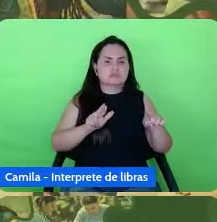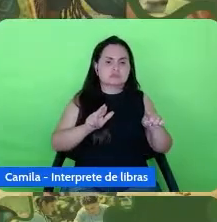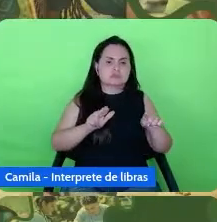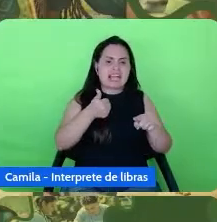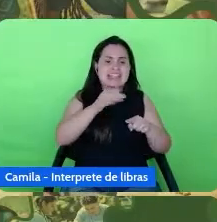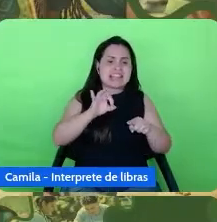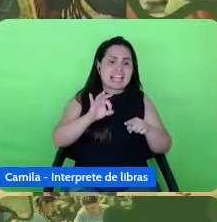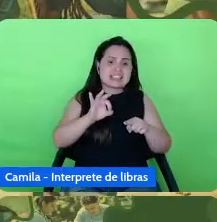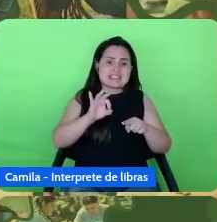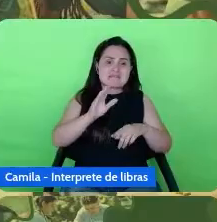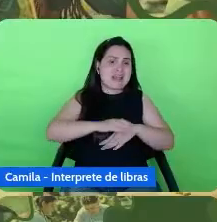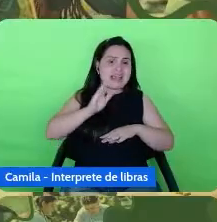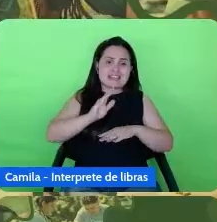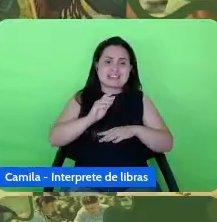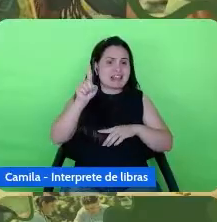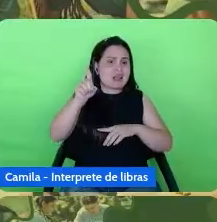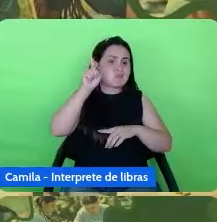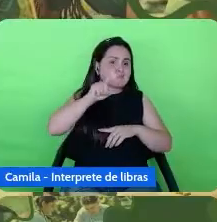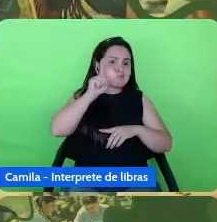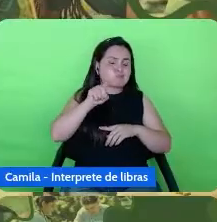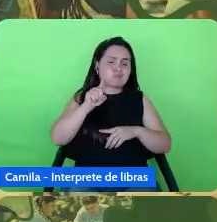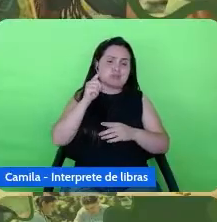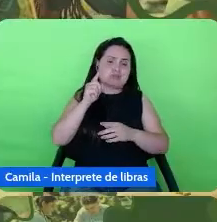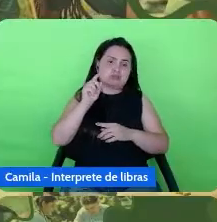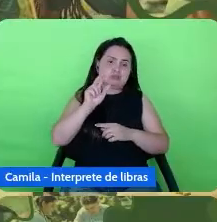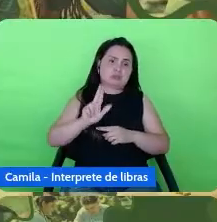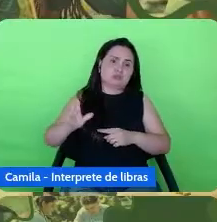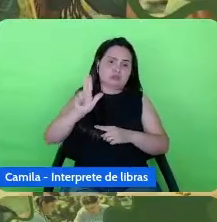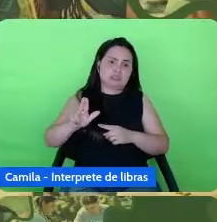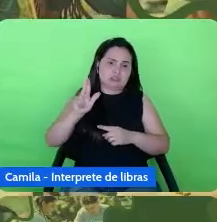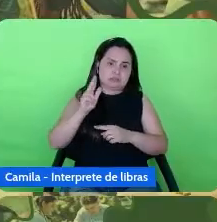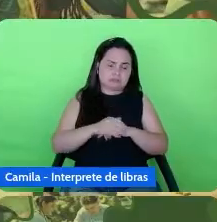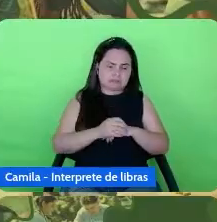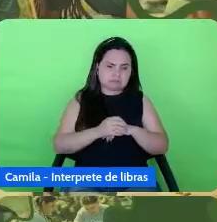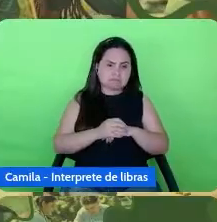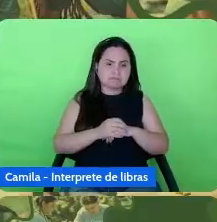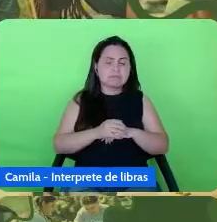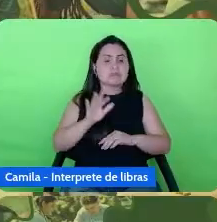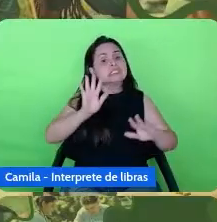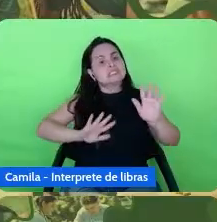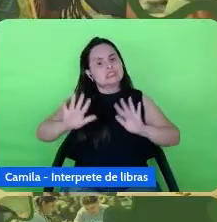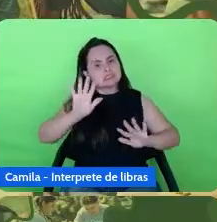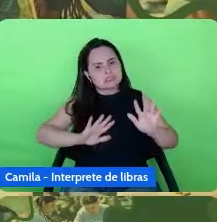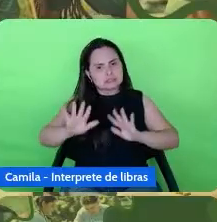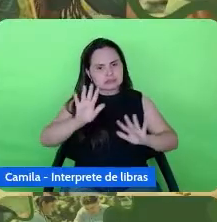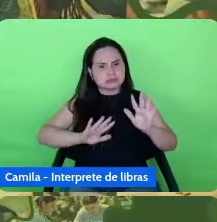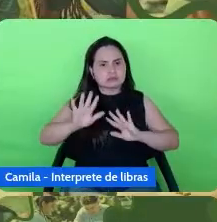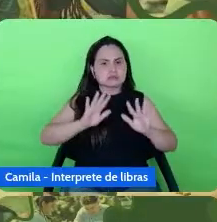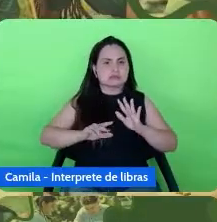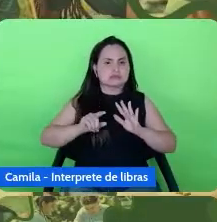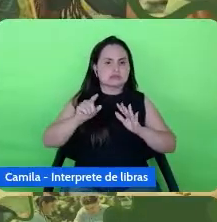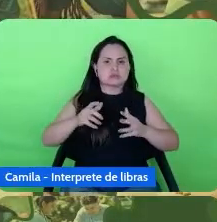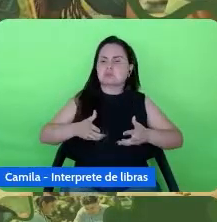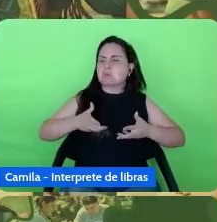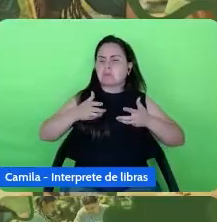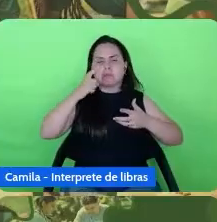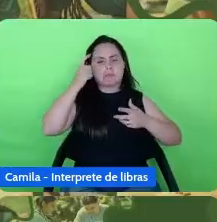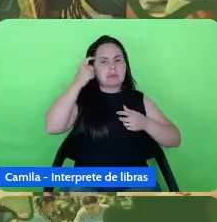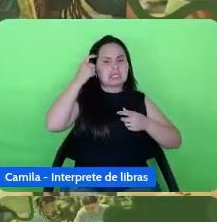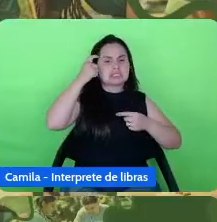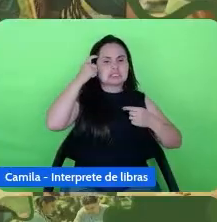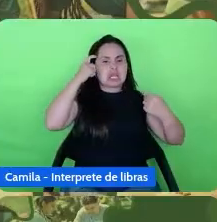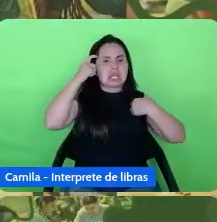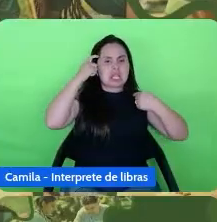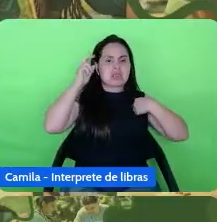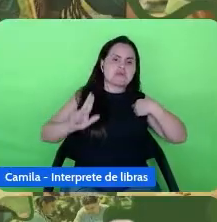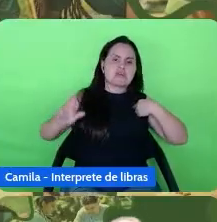maiores universidades dos Estados Unidos. Tá? Então, cuidado com uma certa prepotência de pensar assim, eu sou universitário, eu